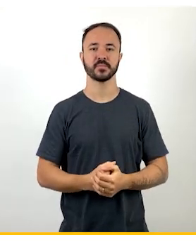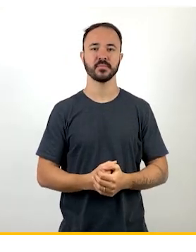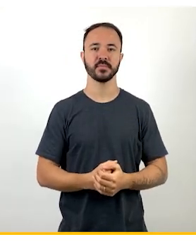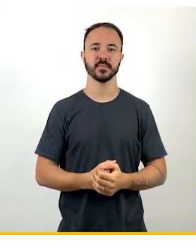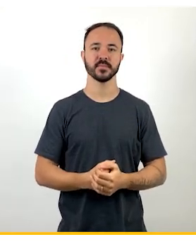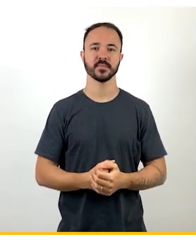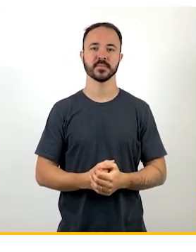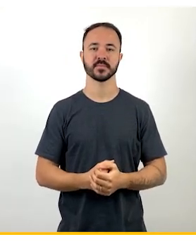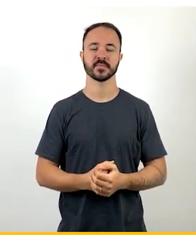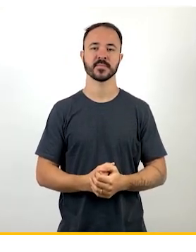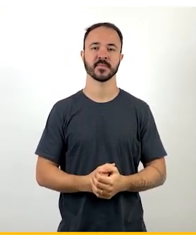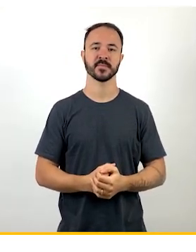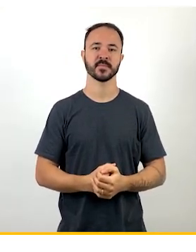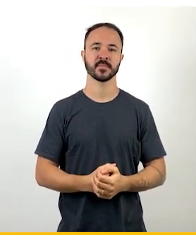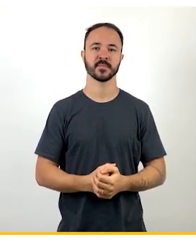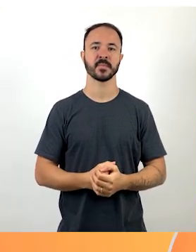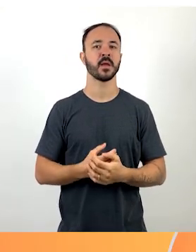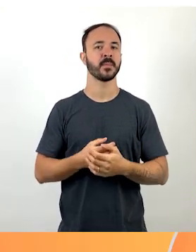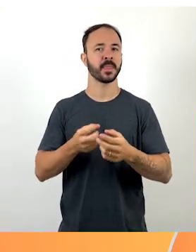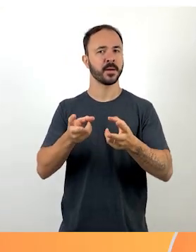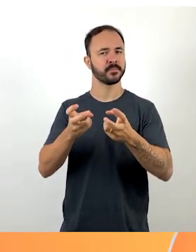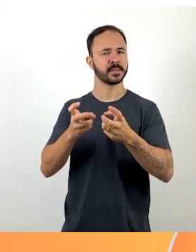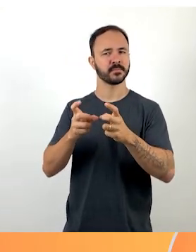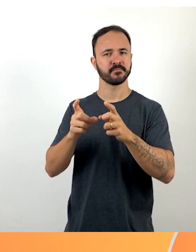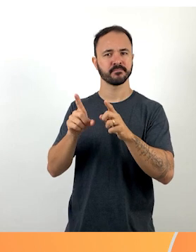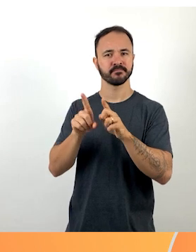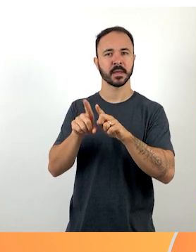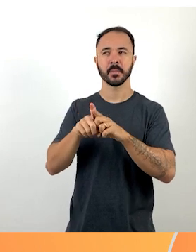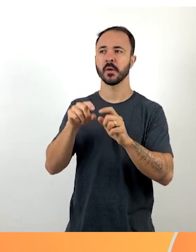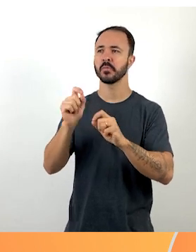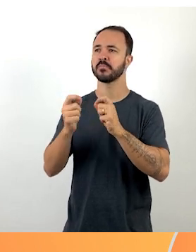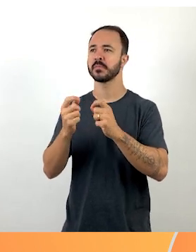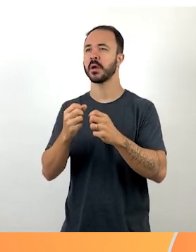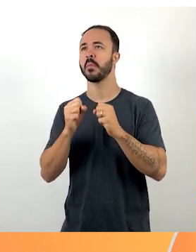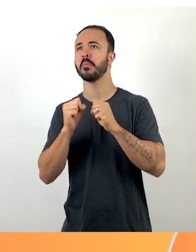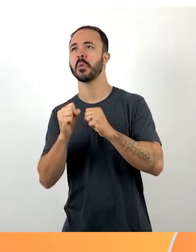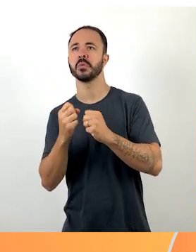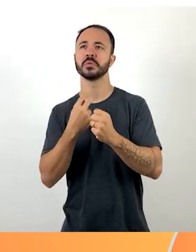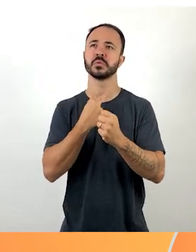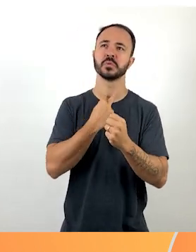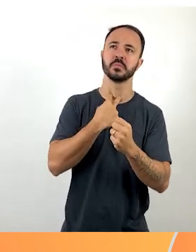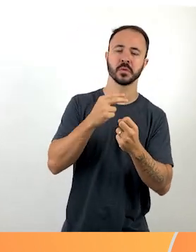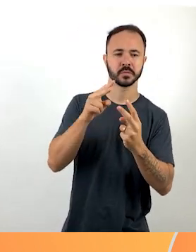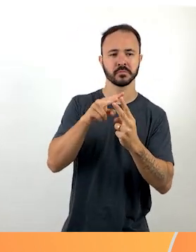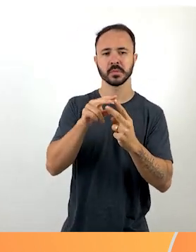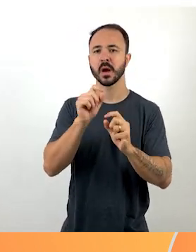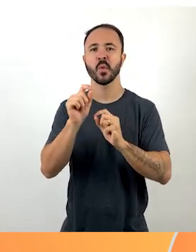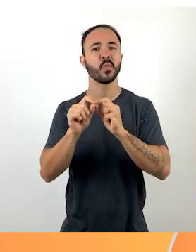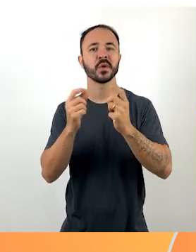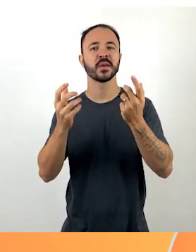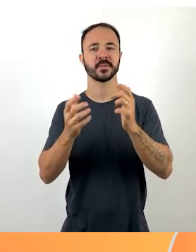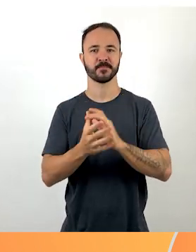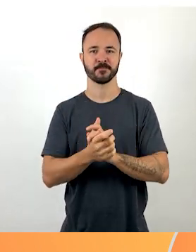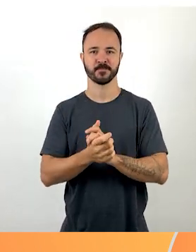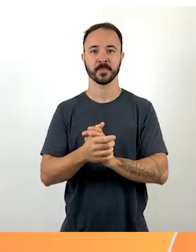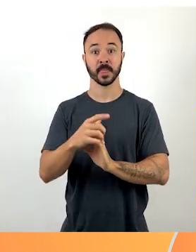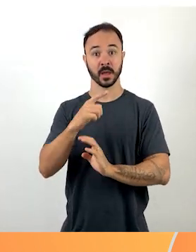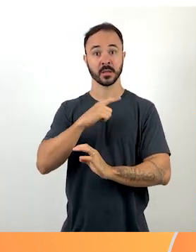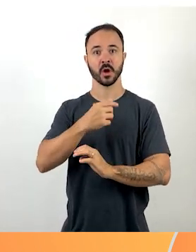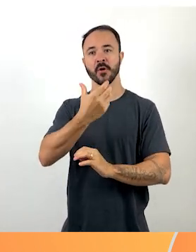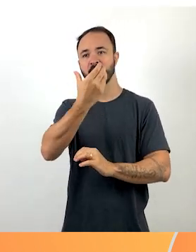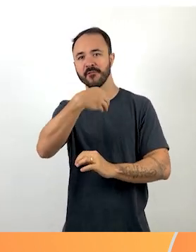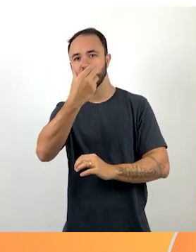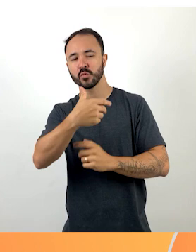plantas, aplica na sua produção. Observe o que pode e o que não pode ser utilizado em uma composteira. Aqui nós